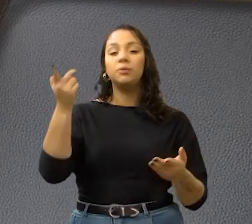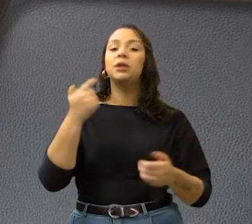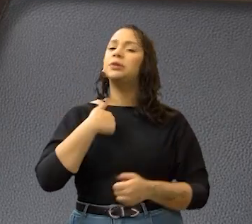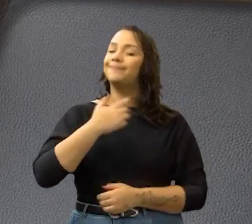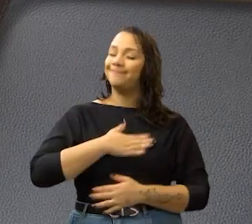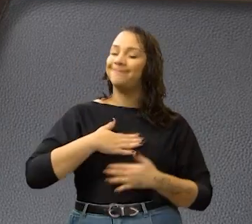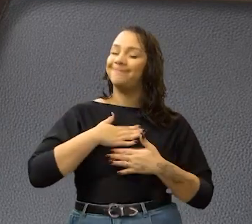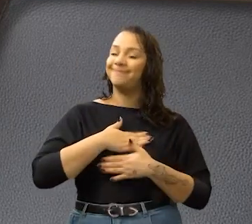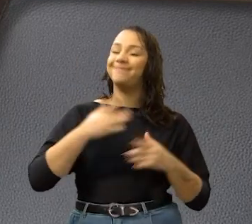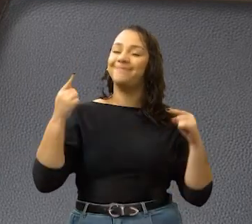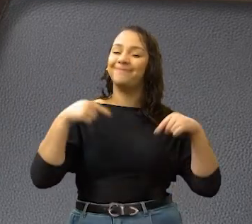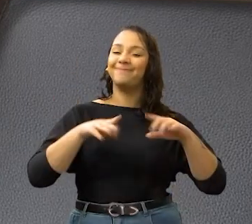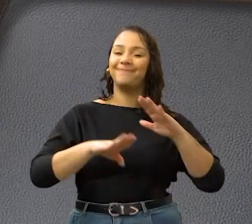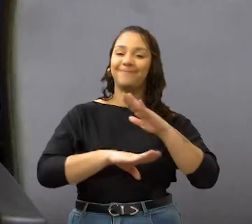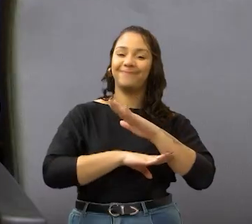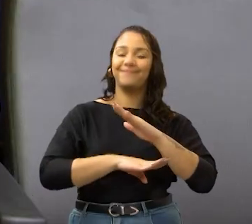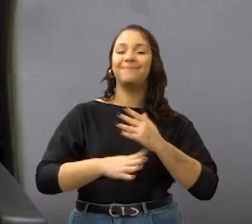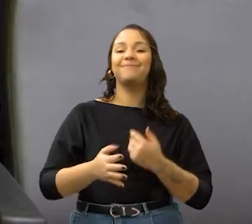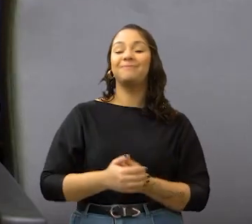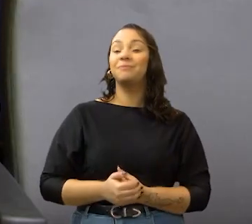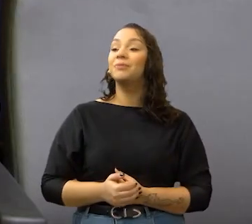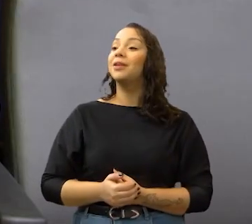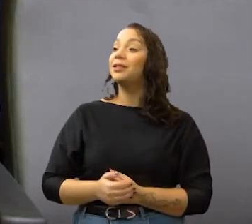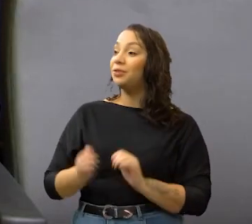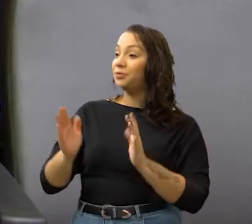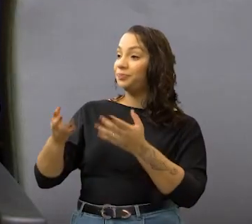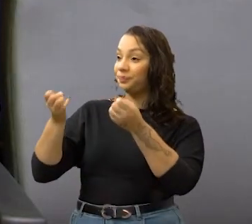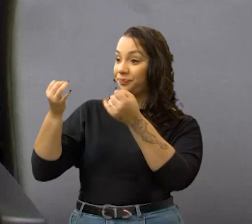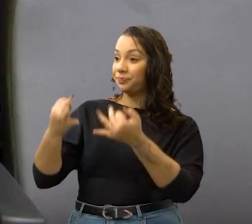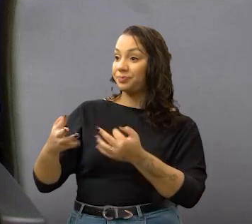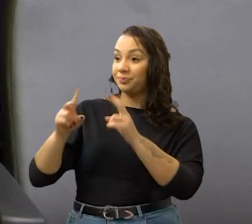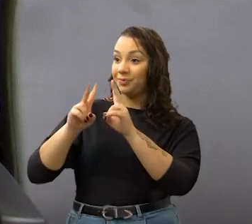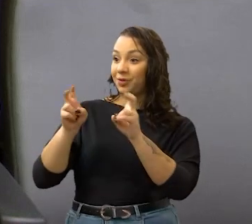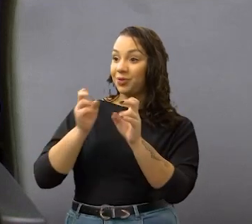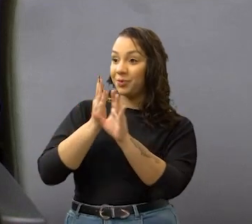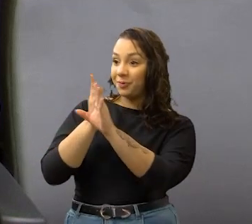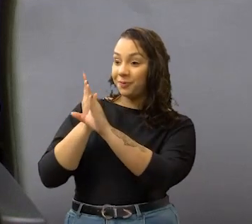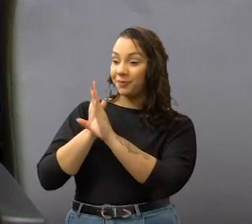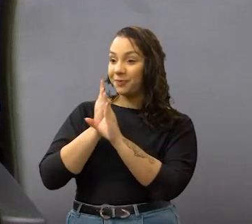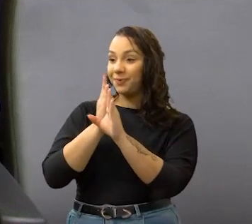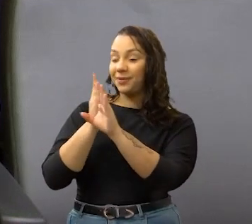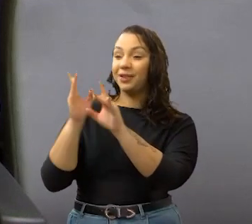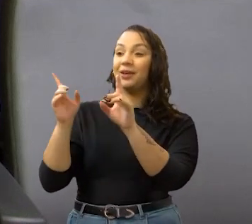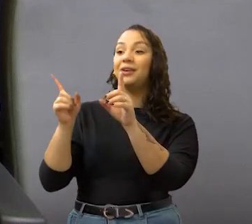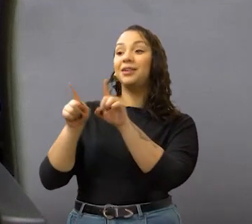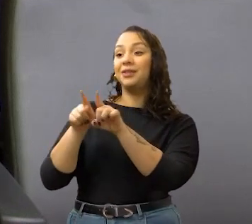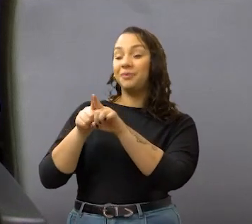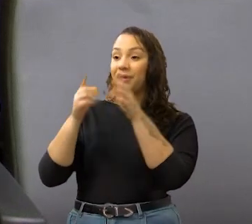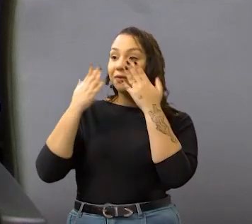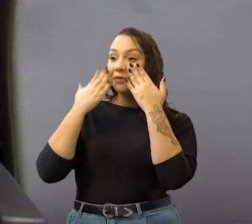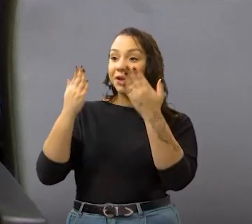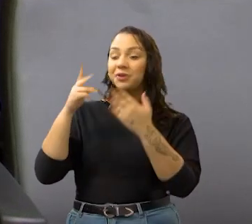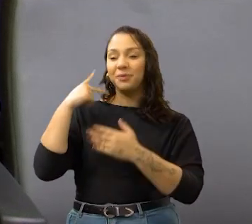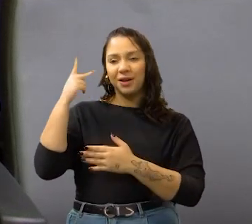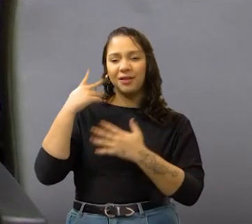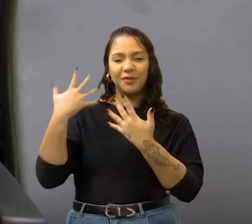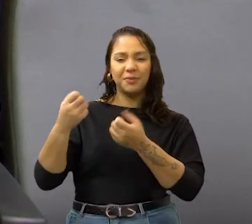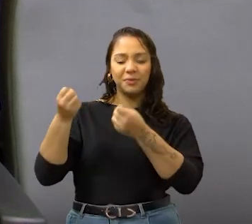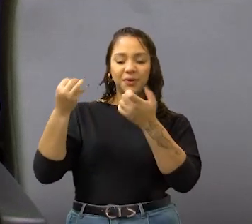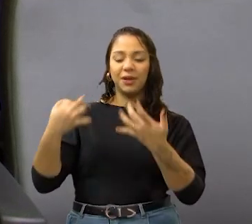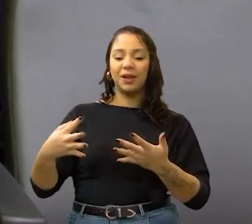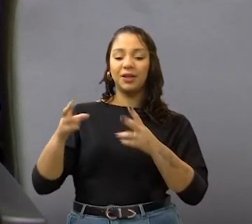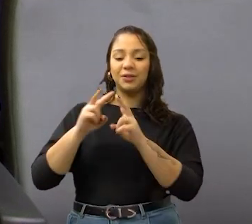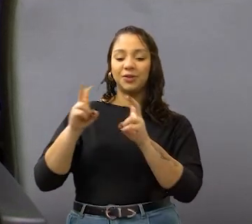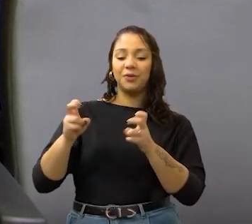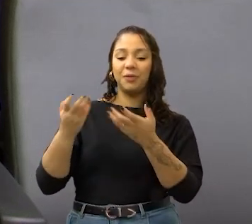tenho gostado bastante de estar aqui nessa casa. Então, já que você citou essa questão das descobertas e da frente parlamentar, vamos tocar